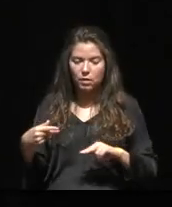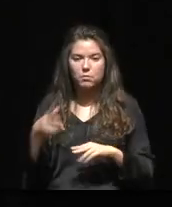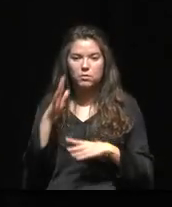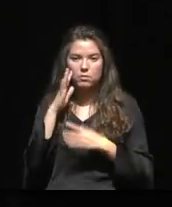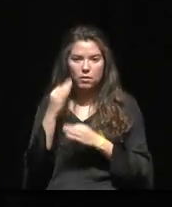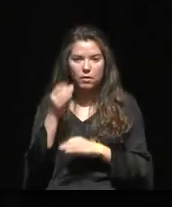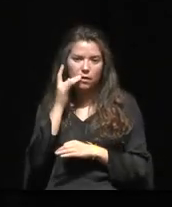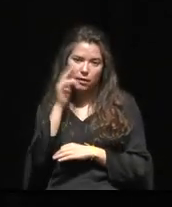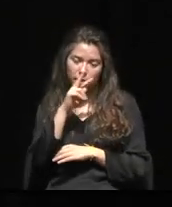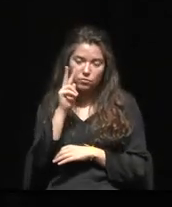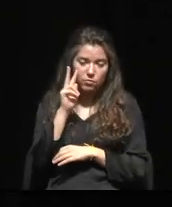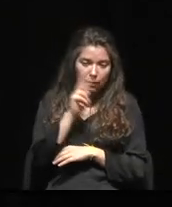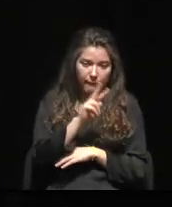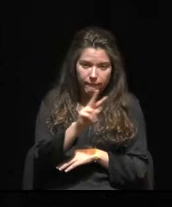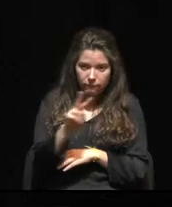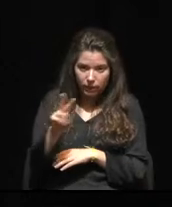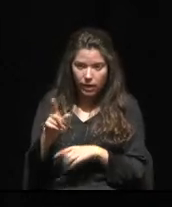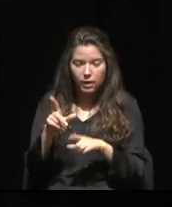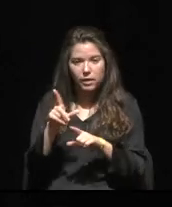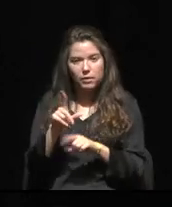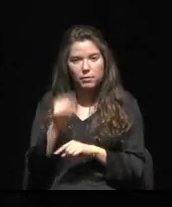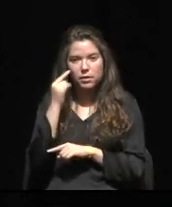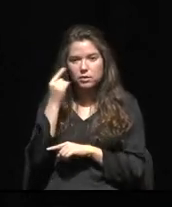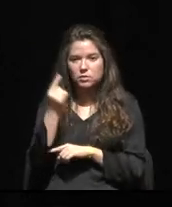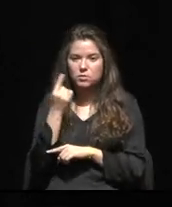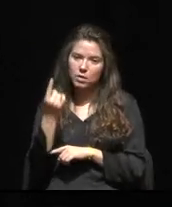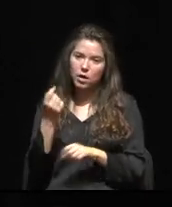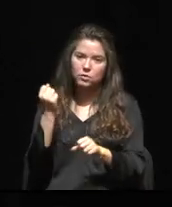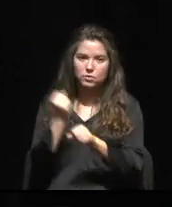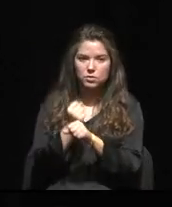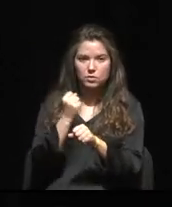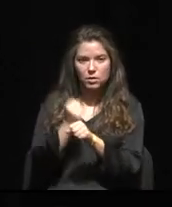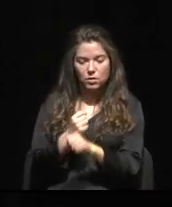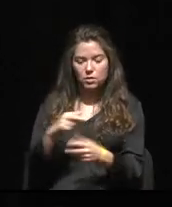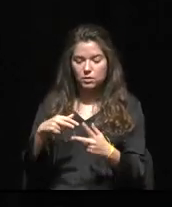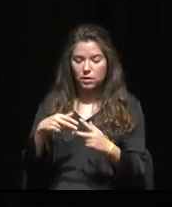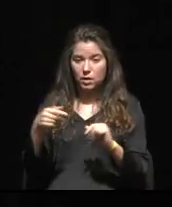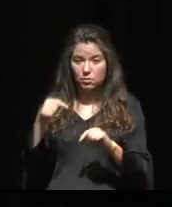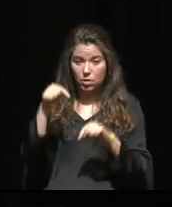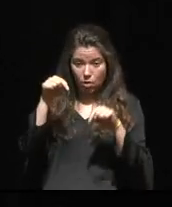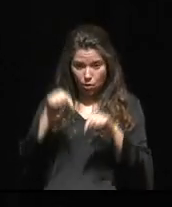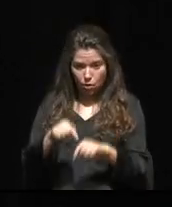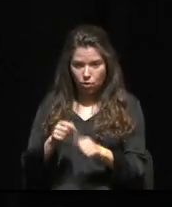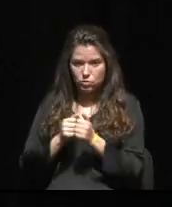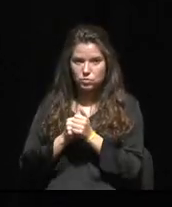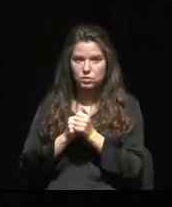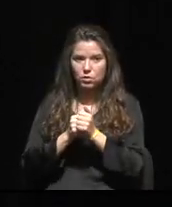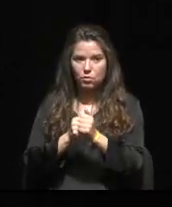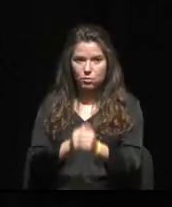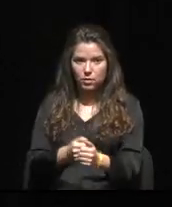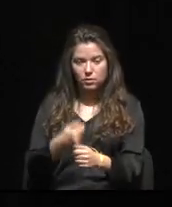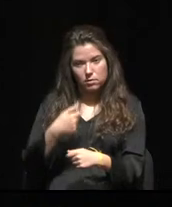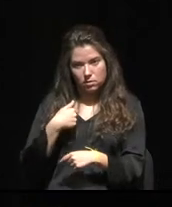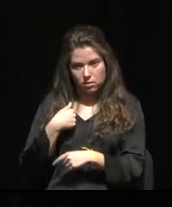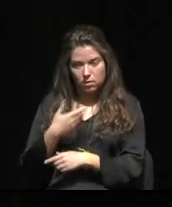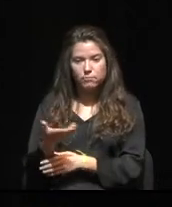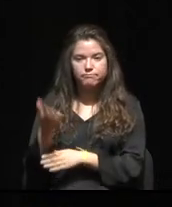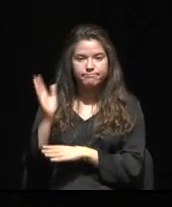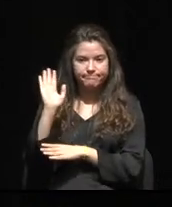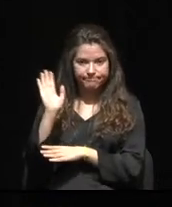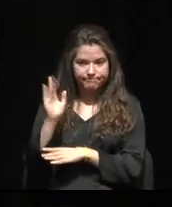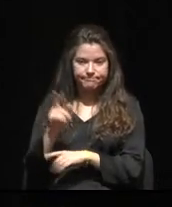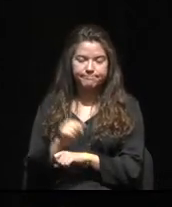mais nos está a assistir e em especial os trabalhadores da câmara que hoje aqui nos acompanham e que eu naturalmente